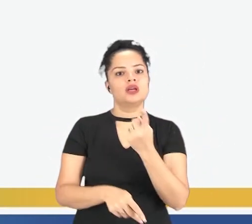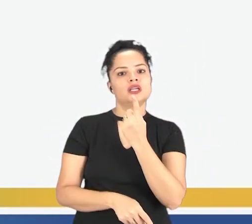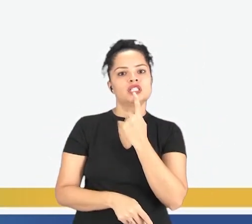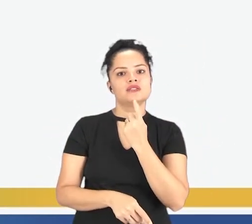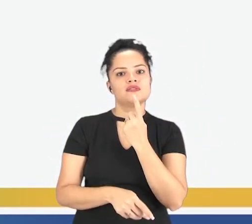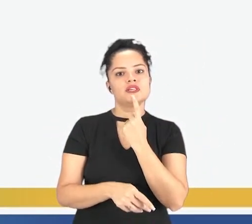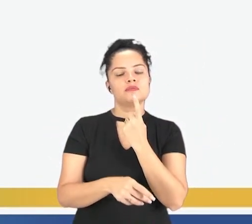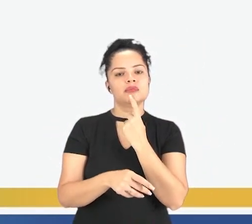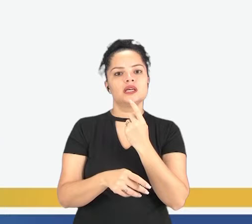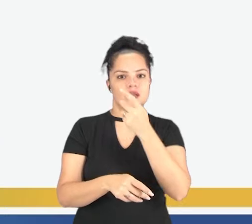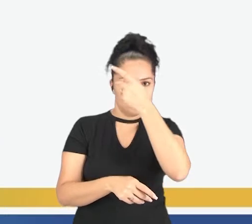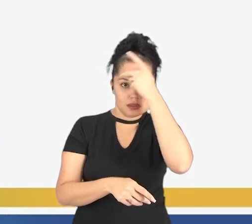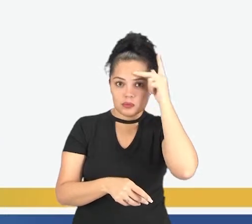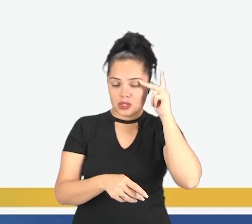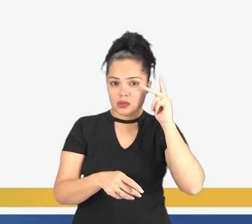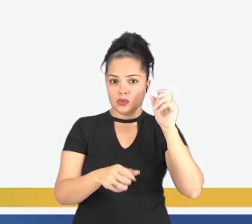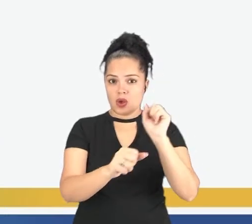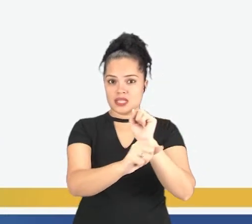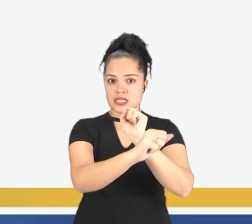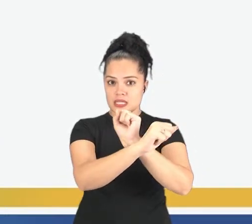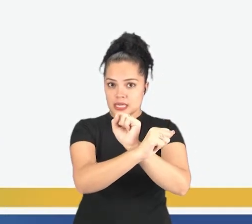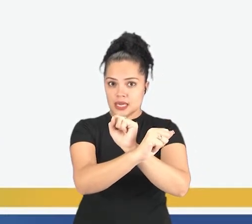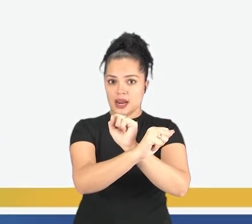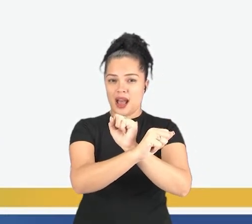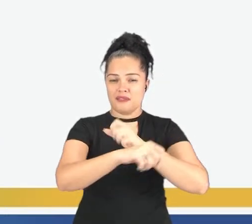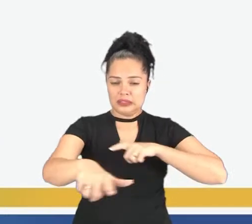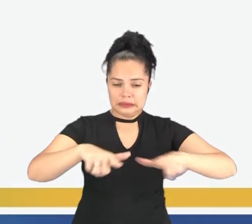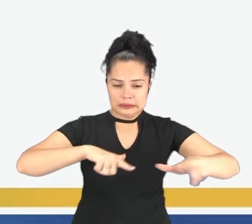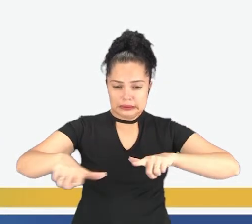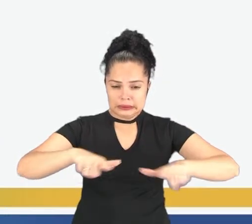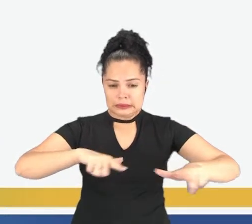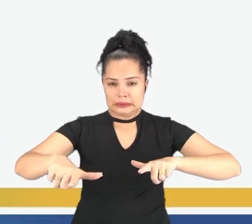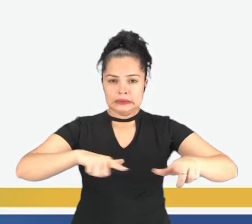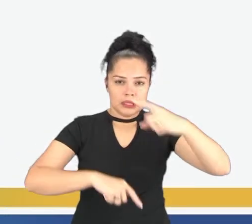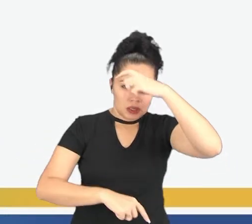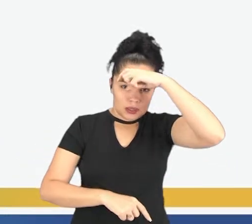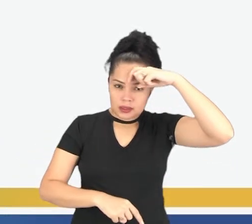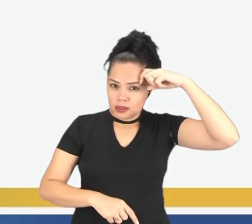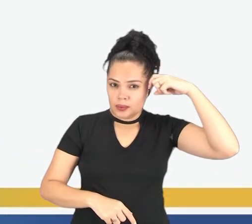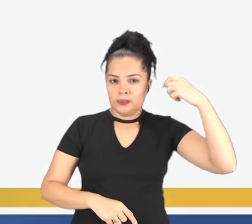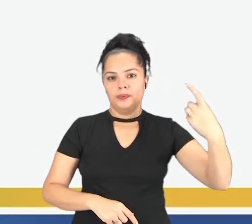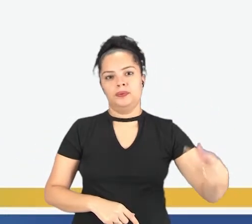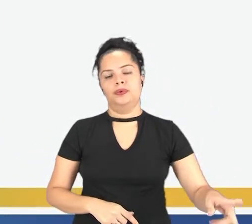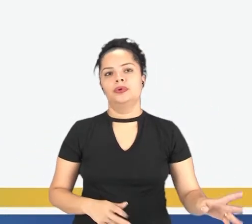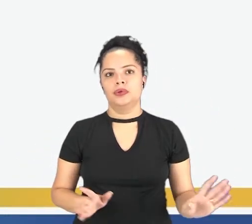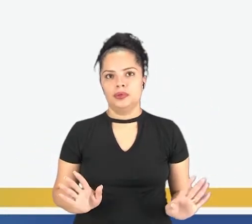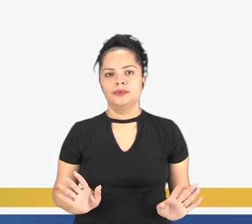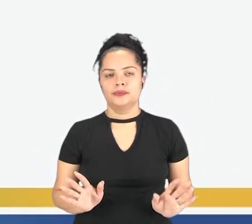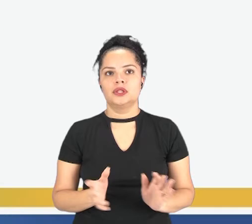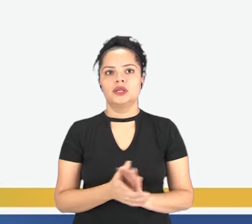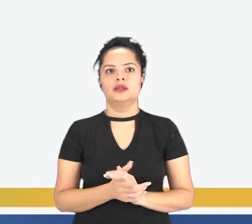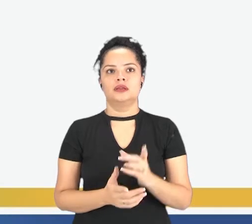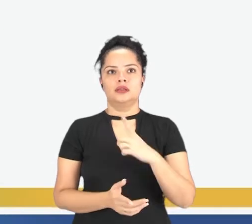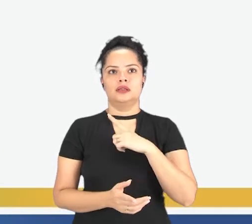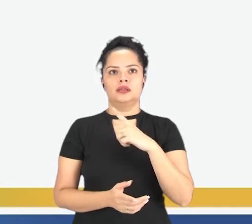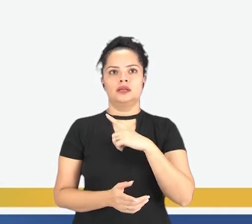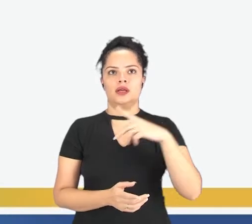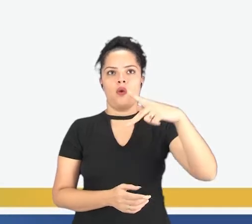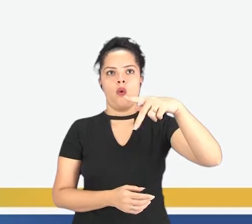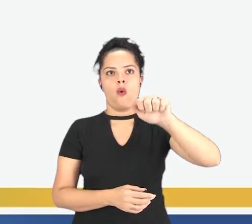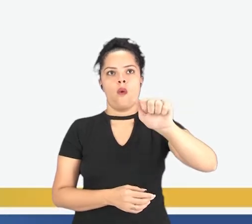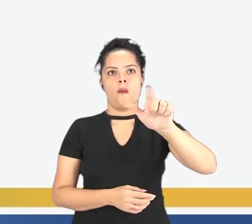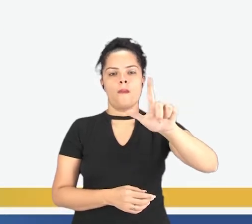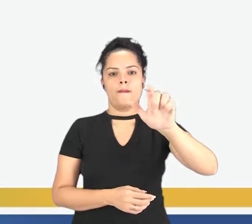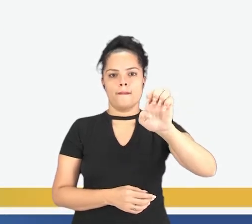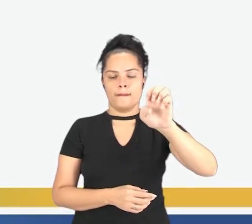né, da colonização do Brasil, né, ou lá de Roma não, tá? Então vamos ter aqui Palenque, que é um sítio arqueológico maia, né,